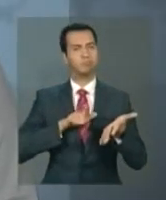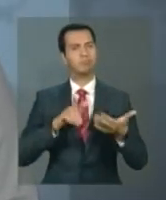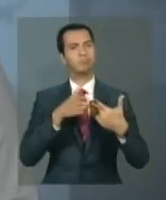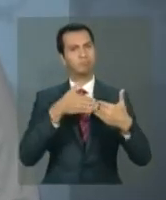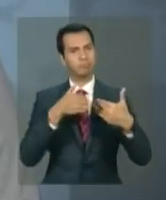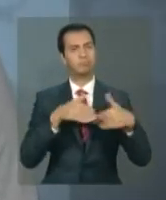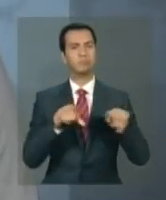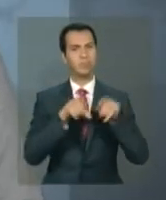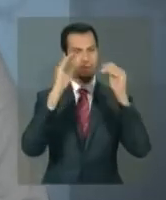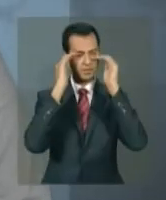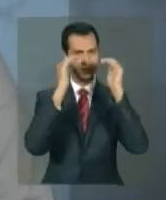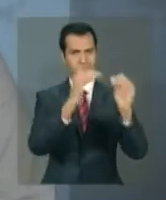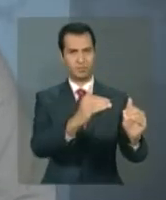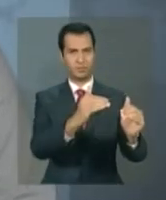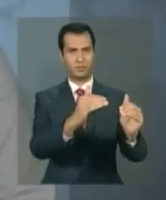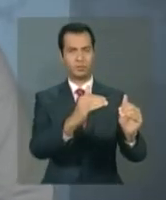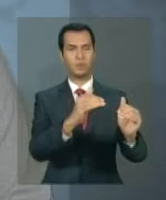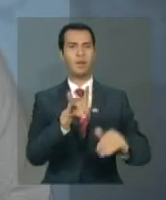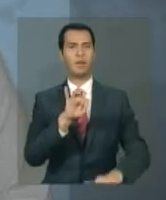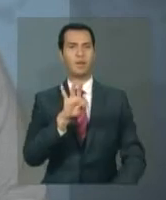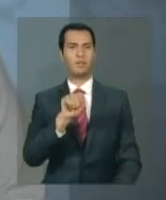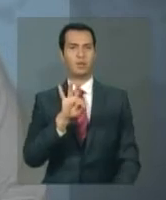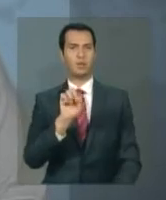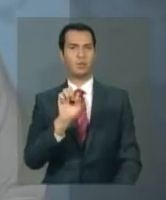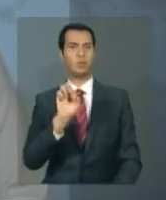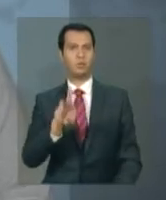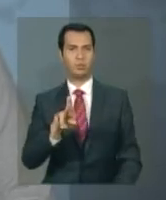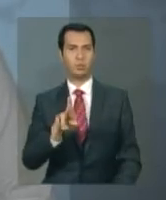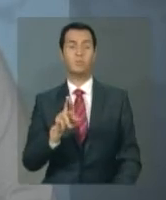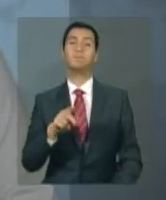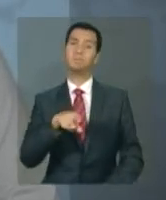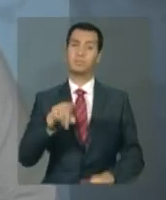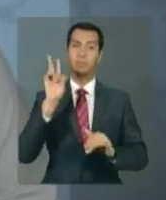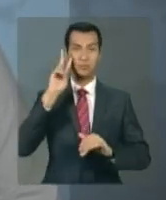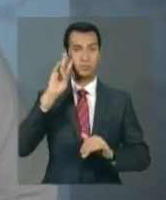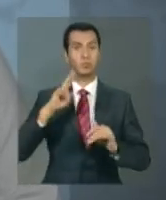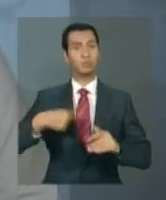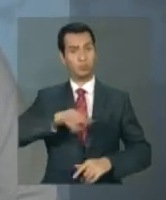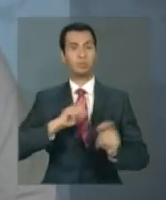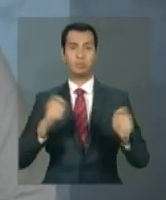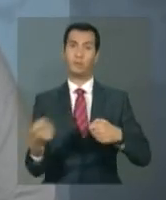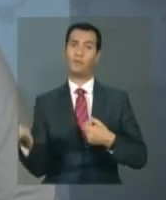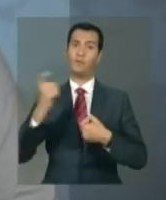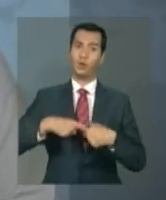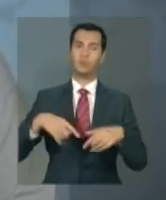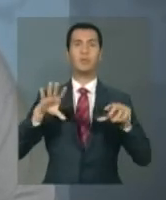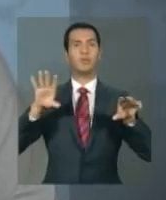o seu respeito a Atatürk. Lembrando que podemos voltar a qualquer momento com mais